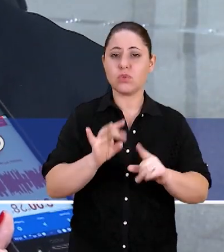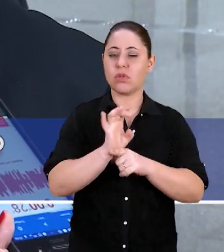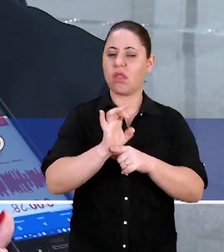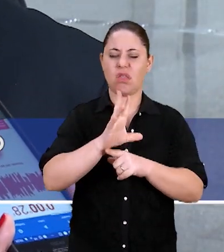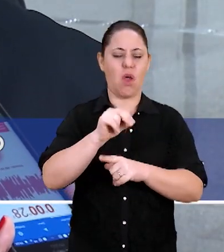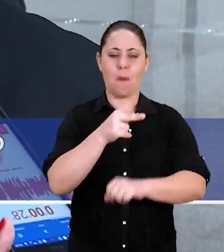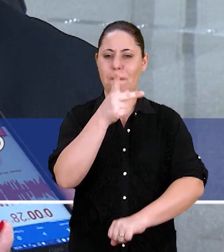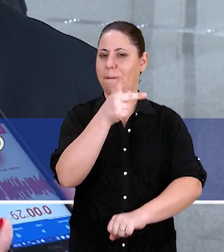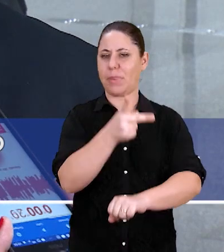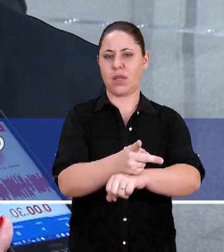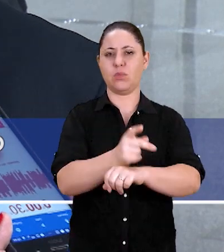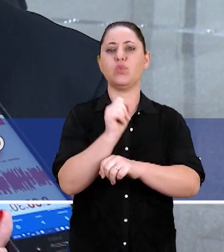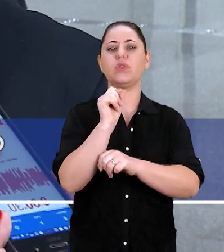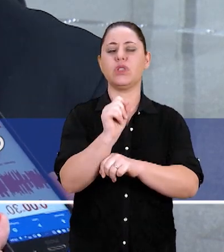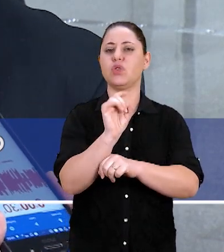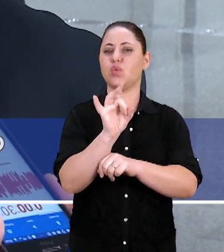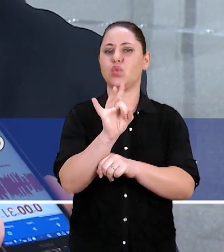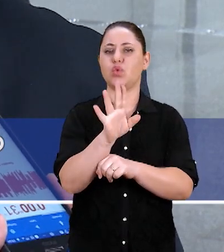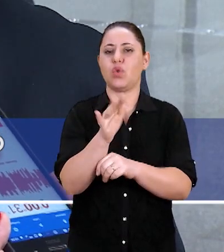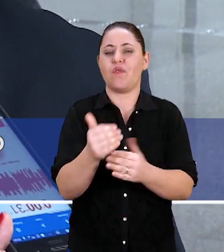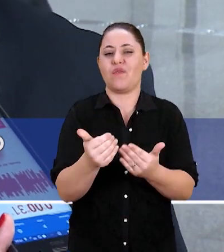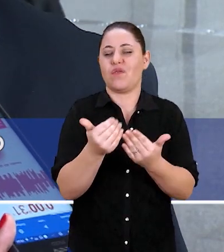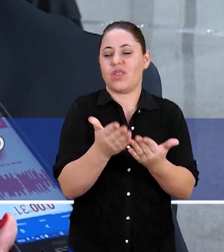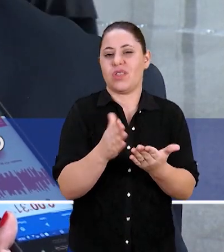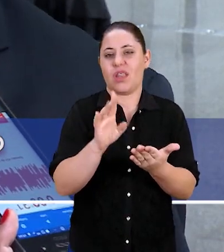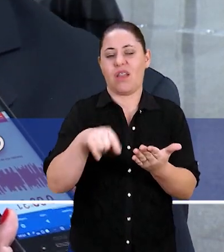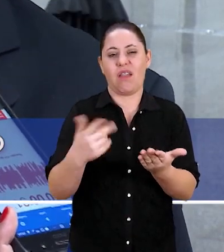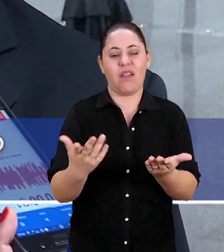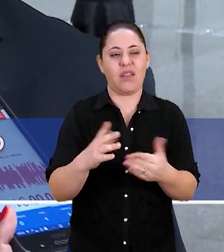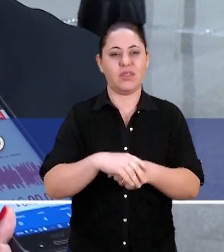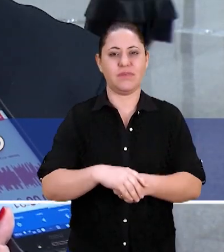estado. Então não é um prêmio que vai premiar,